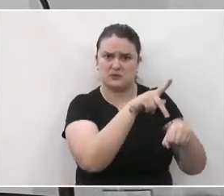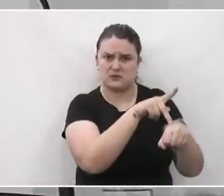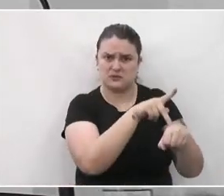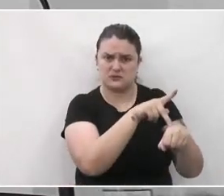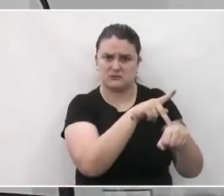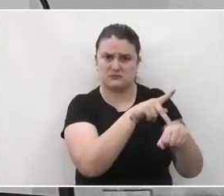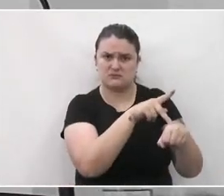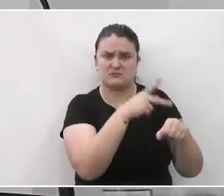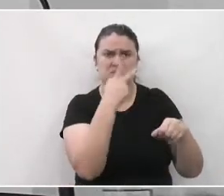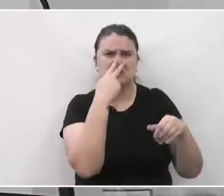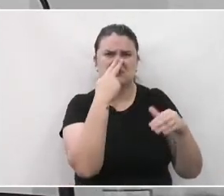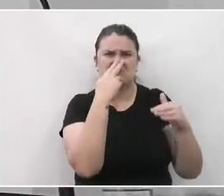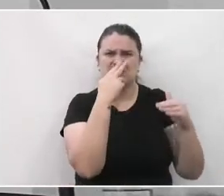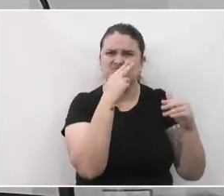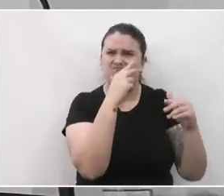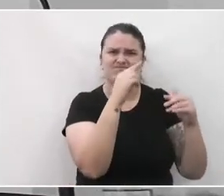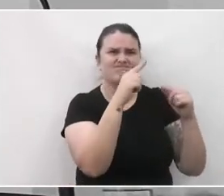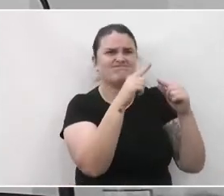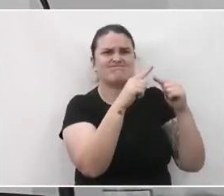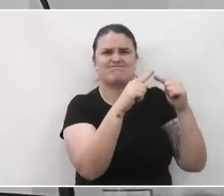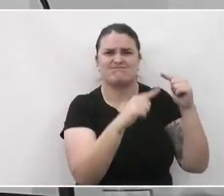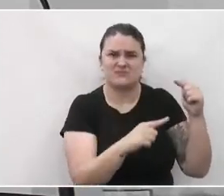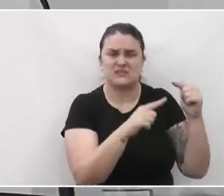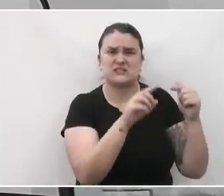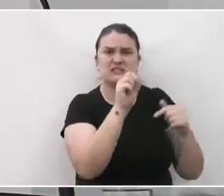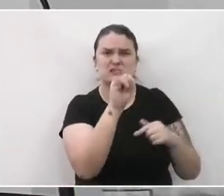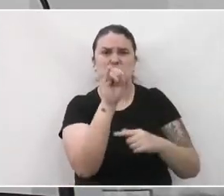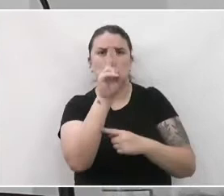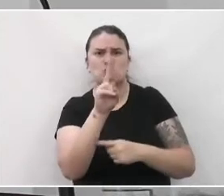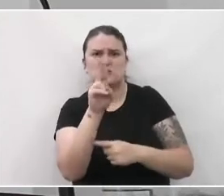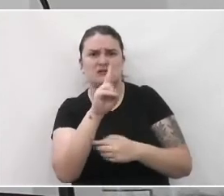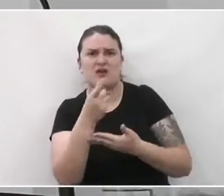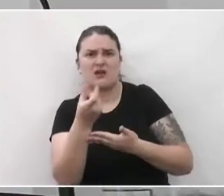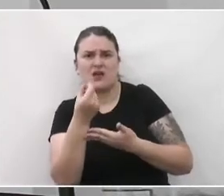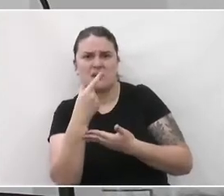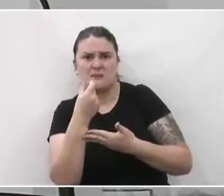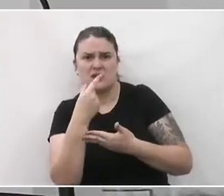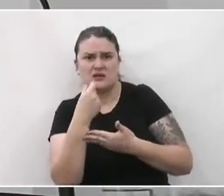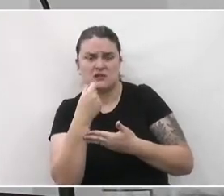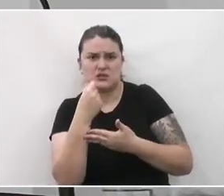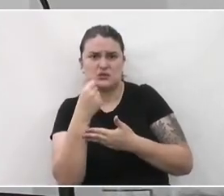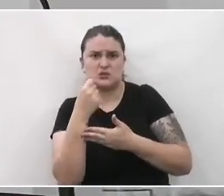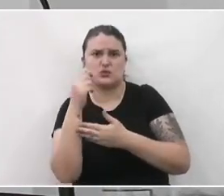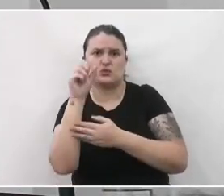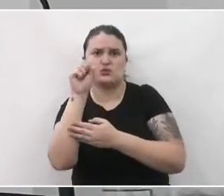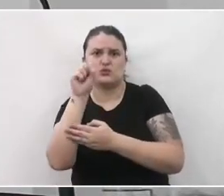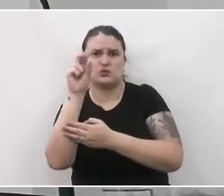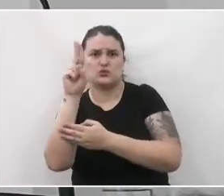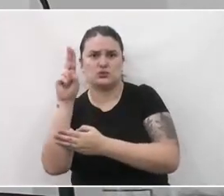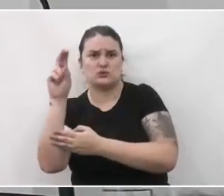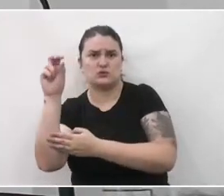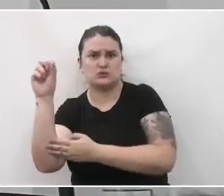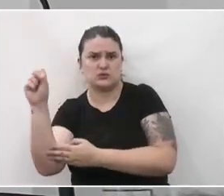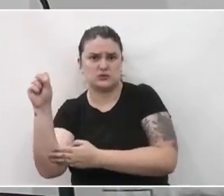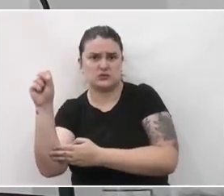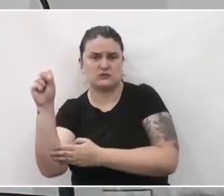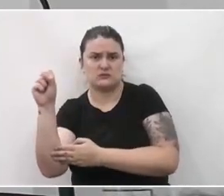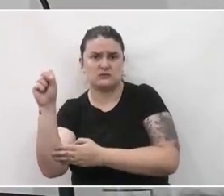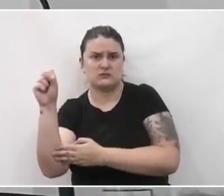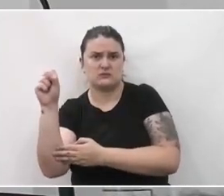é vedado qualquer tipo de uso de medicação do Sistema Único de Saúde